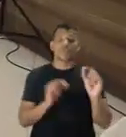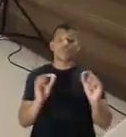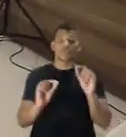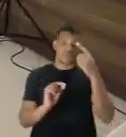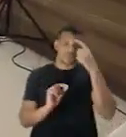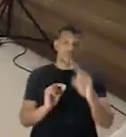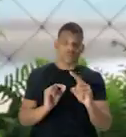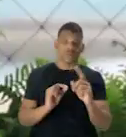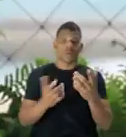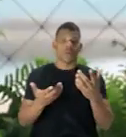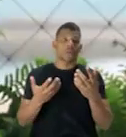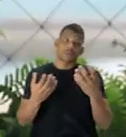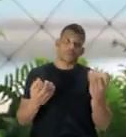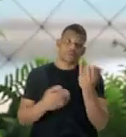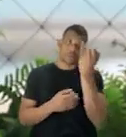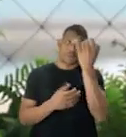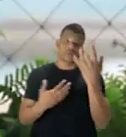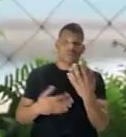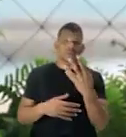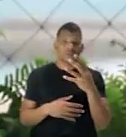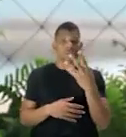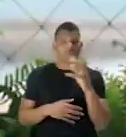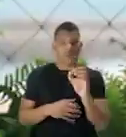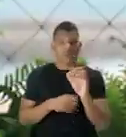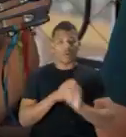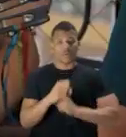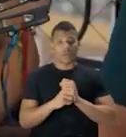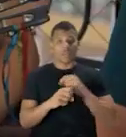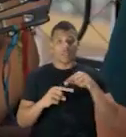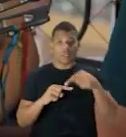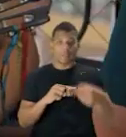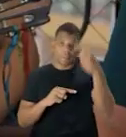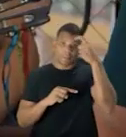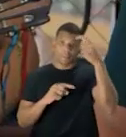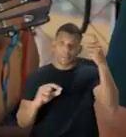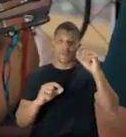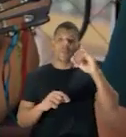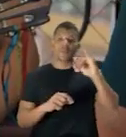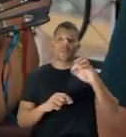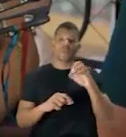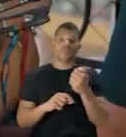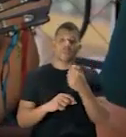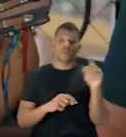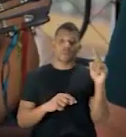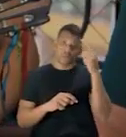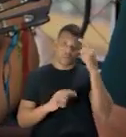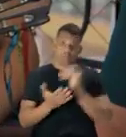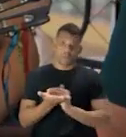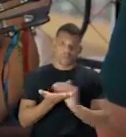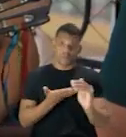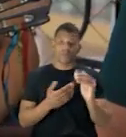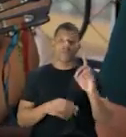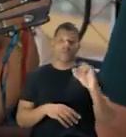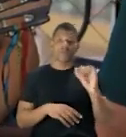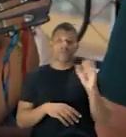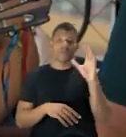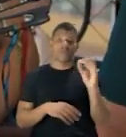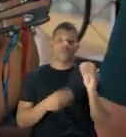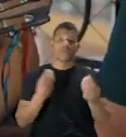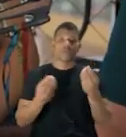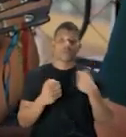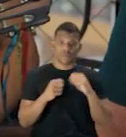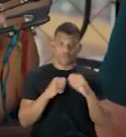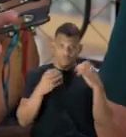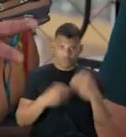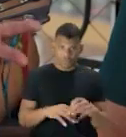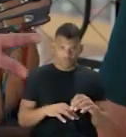data fechada, 40 anos, e depois a gente pensa nesse do João. Bom, aí começamos a pensar no disco e tal, vamos fazer,